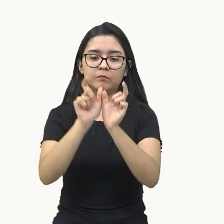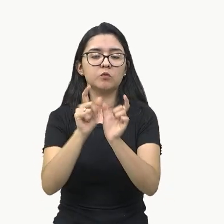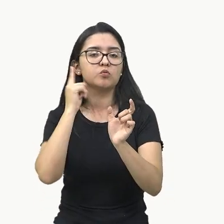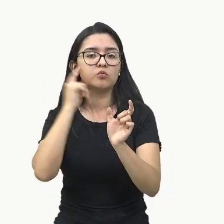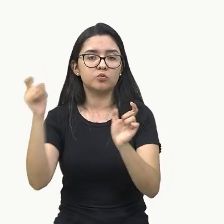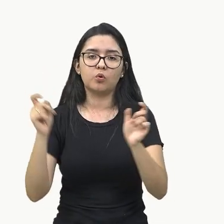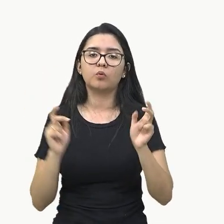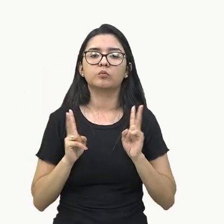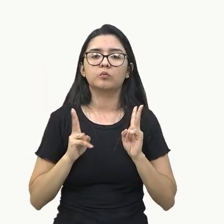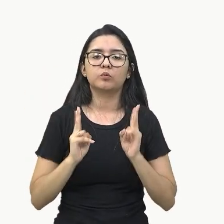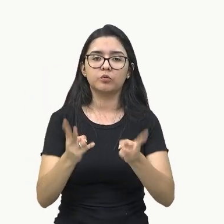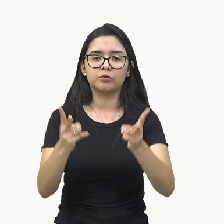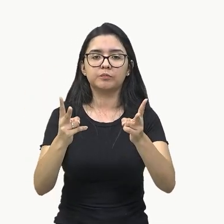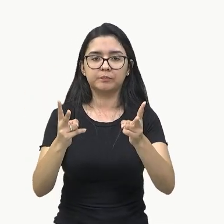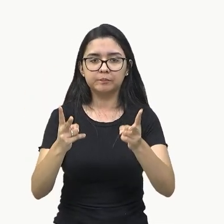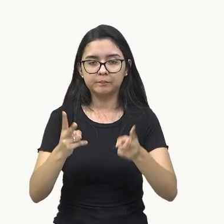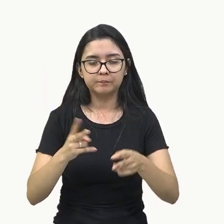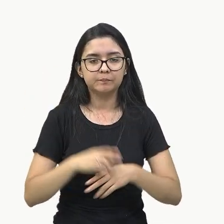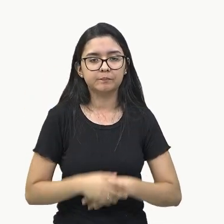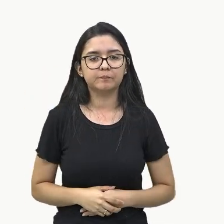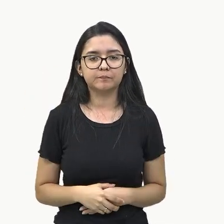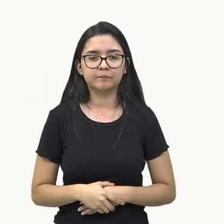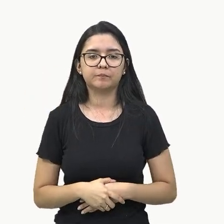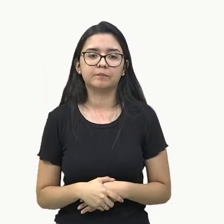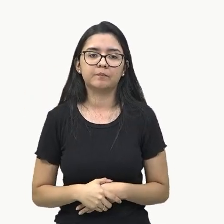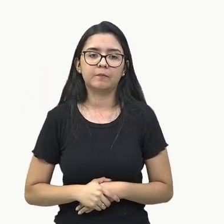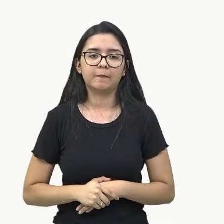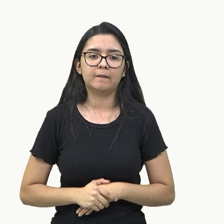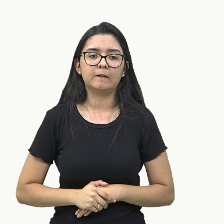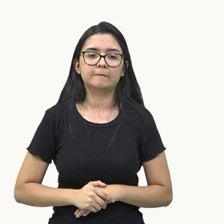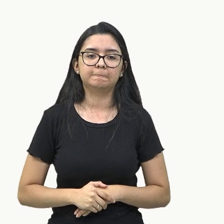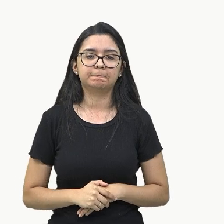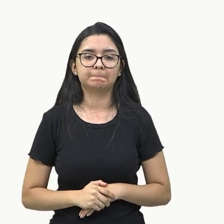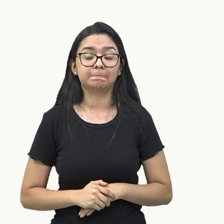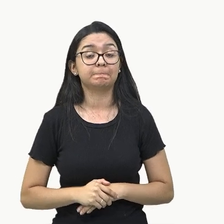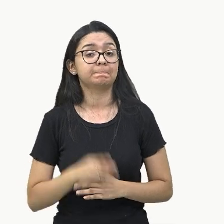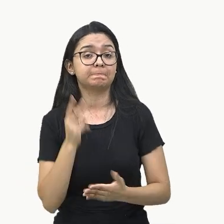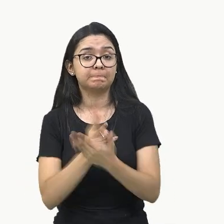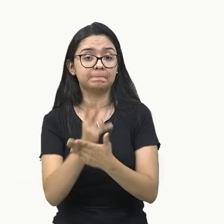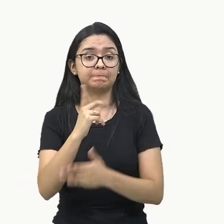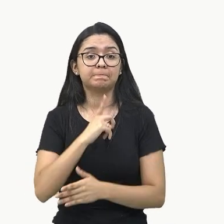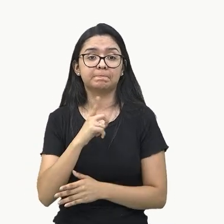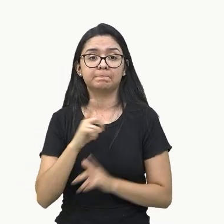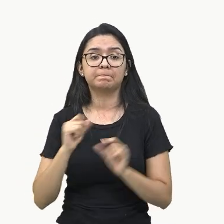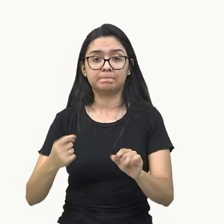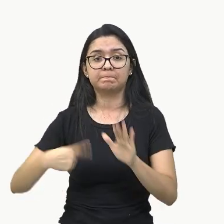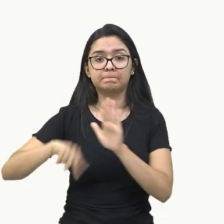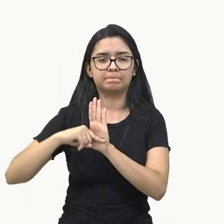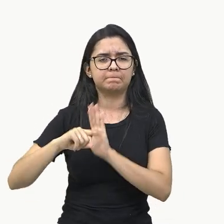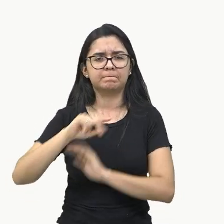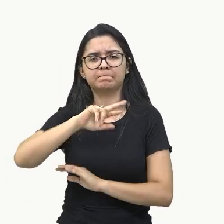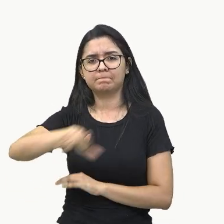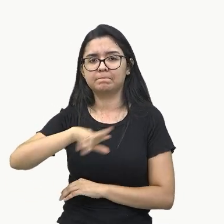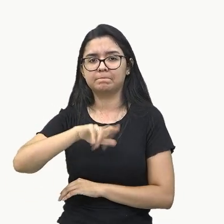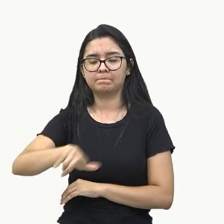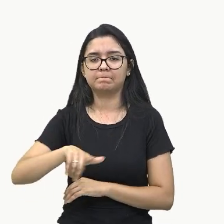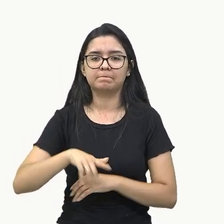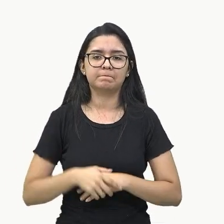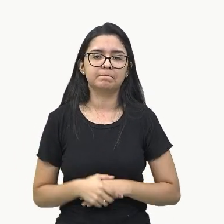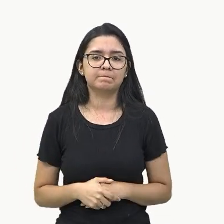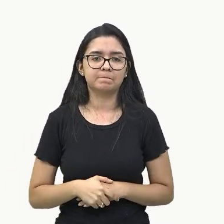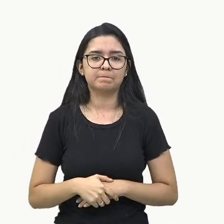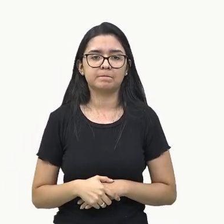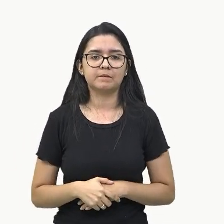lado da outra, sem que haja essa modificação. Ah, então elas sempre vão ter o hífen? Não. A gente